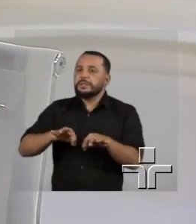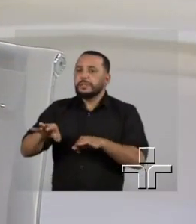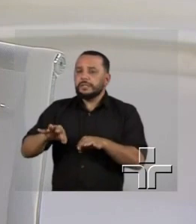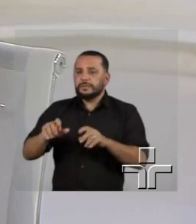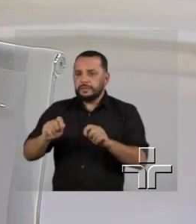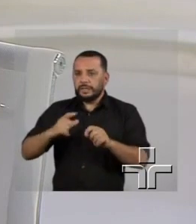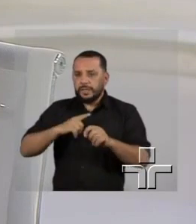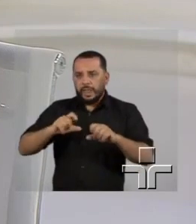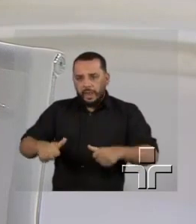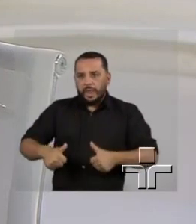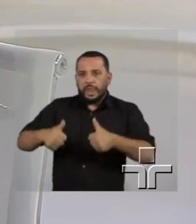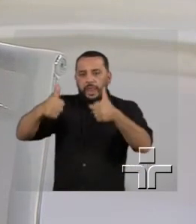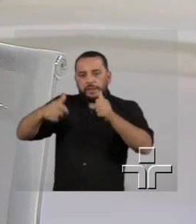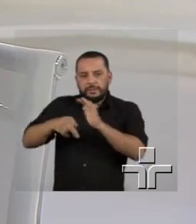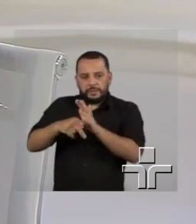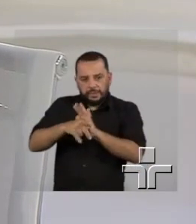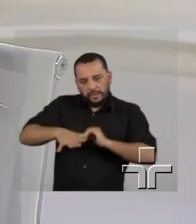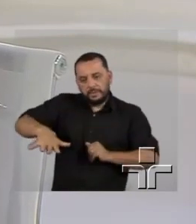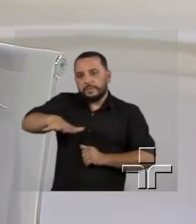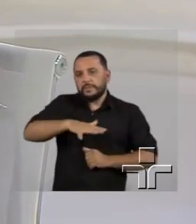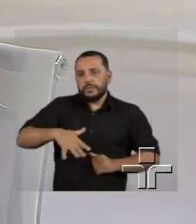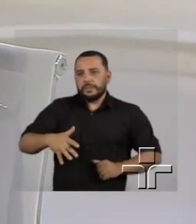Na parte